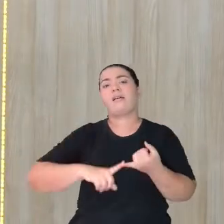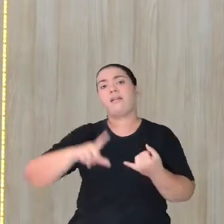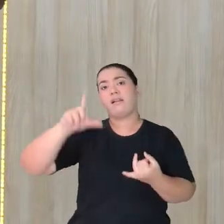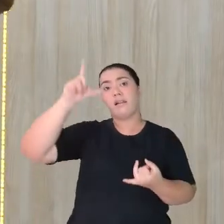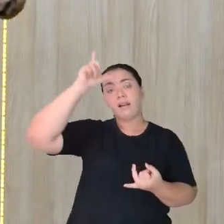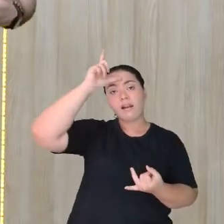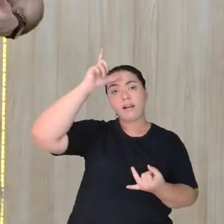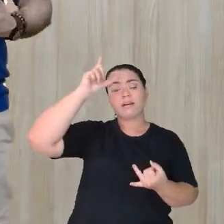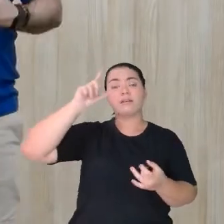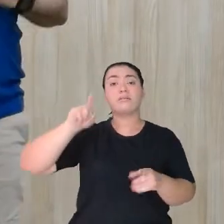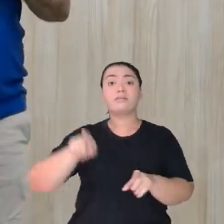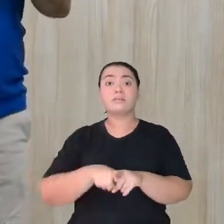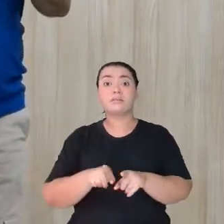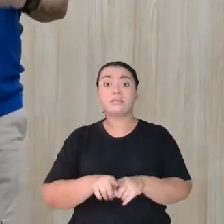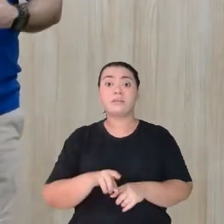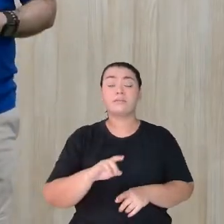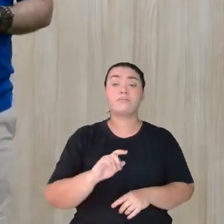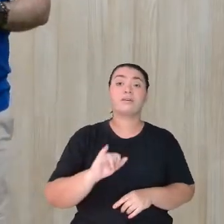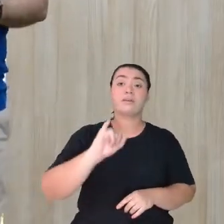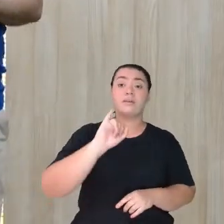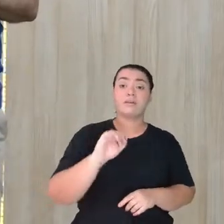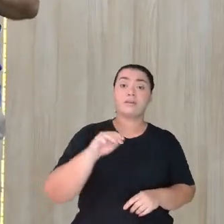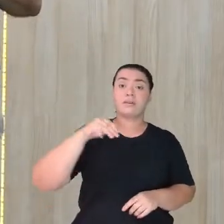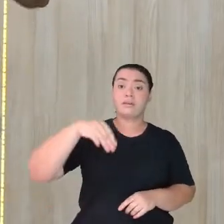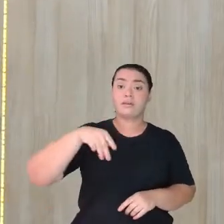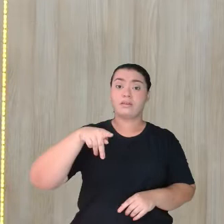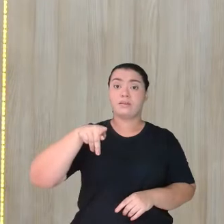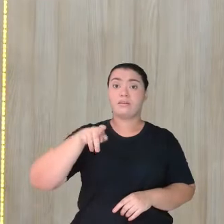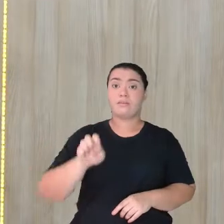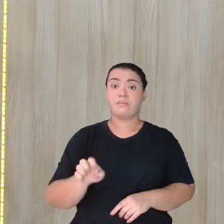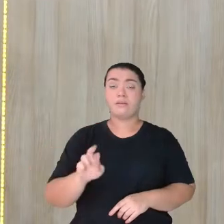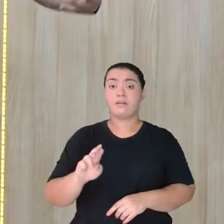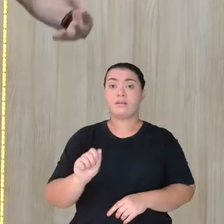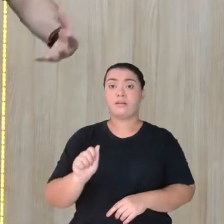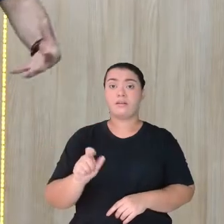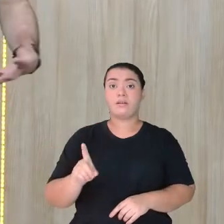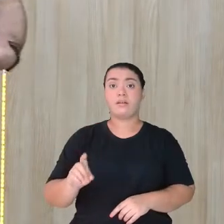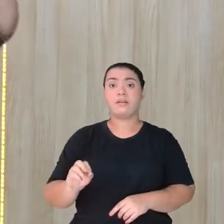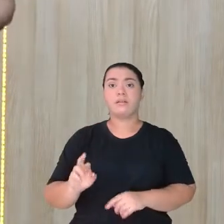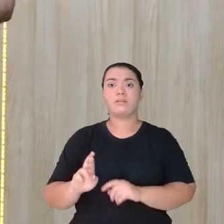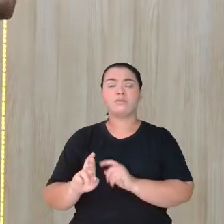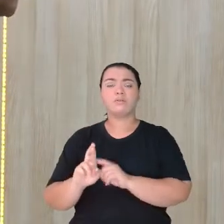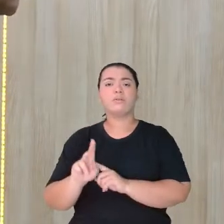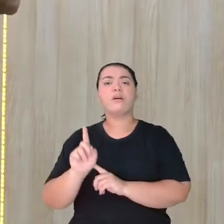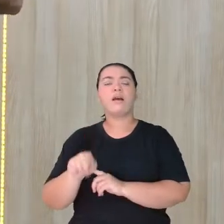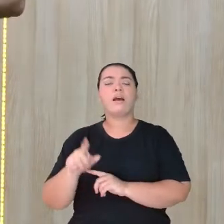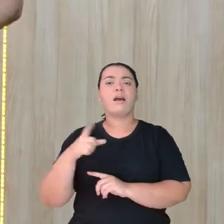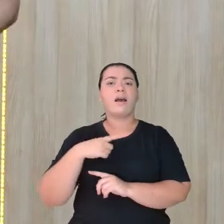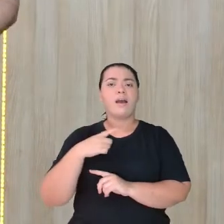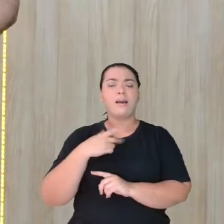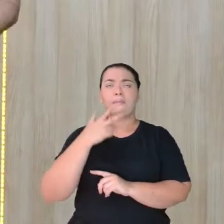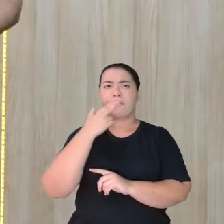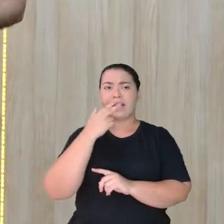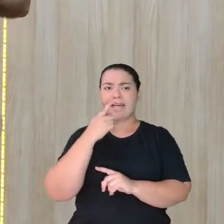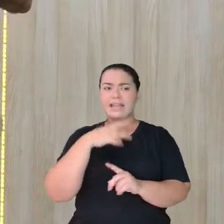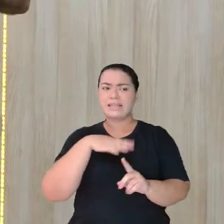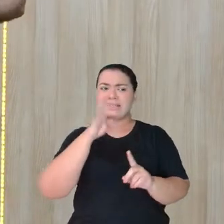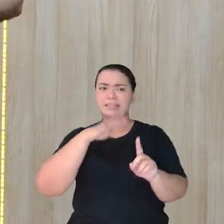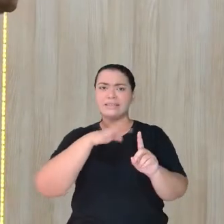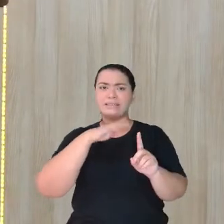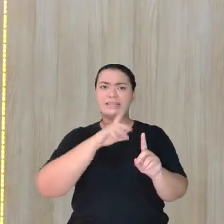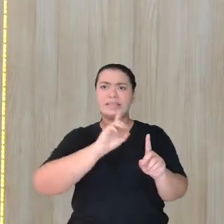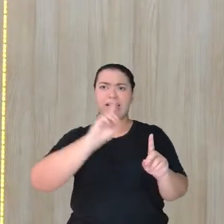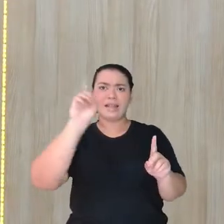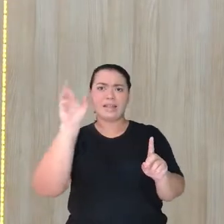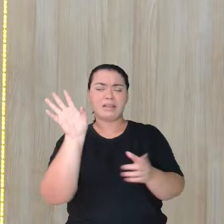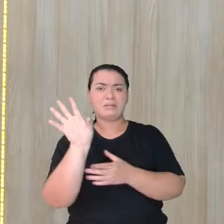esses imperadores, né, eles com esse status, né, de divindade, né? Então